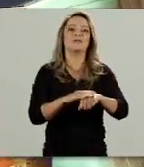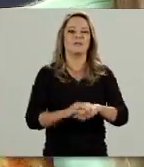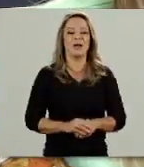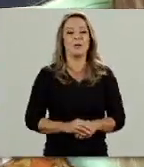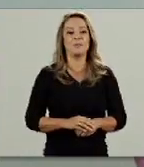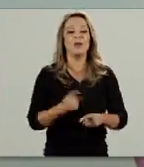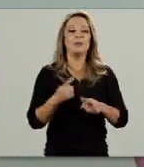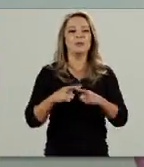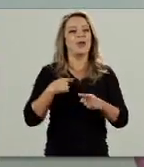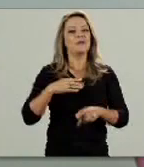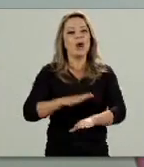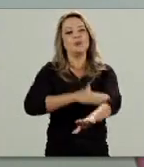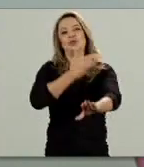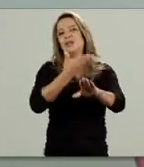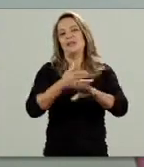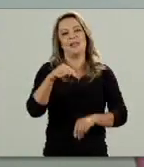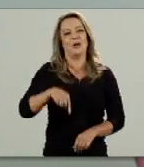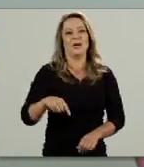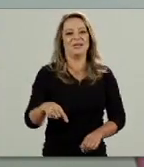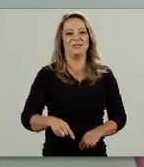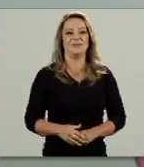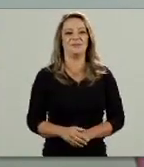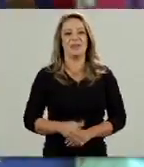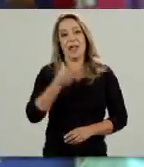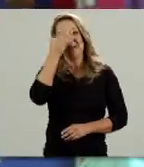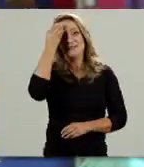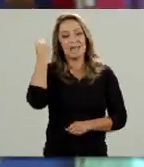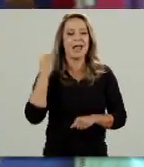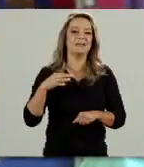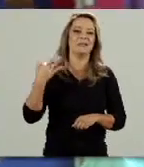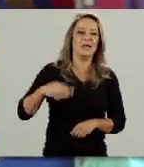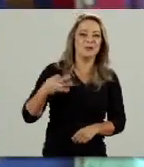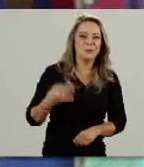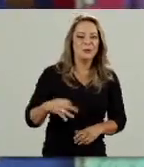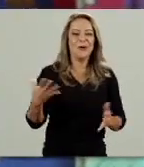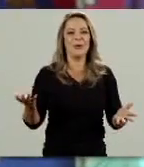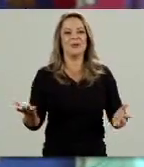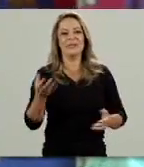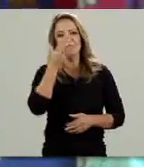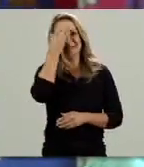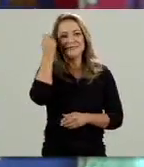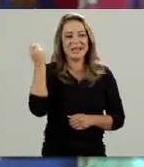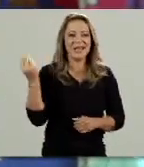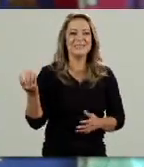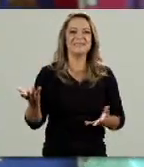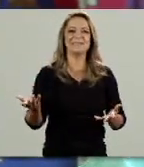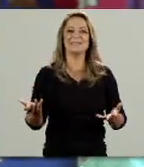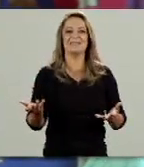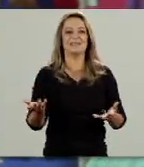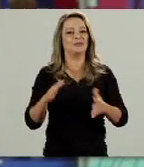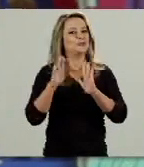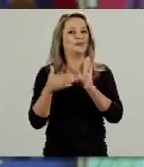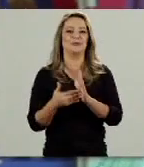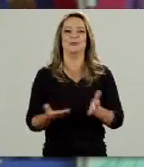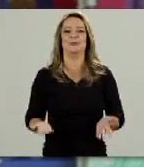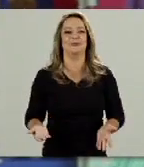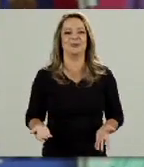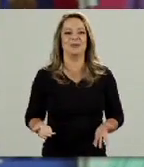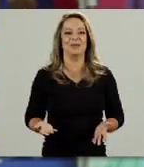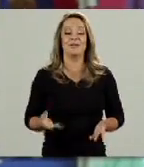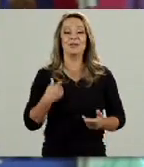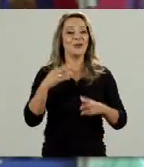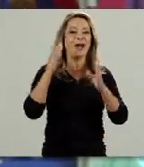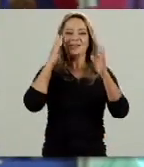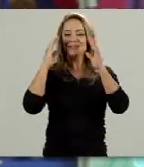às vezes estão no hospital. Por mim, eu ficaria o dia inteiro aqui. Esquece um pouquinho da dor, esquece de